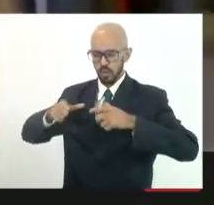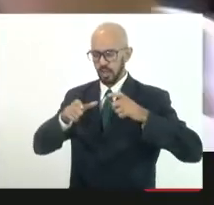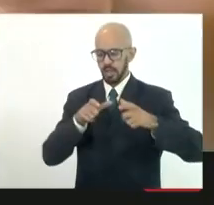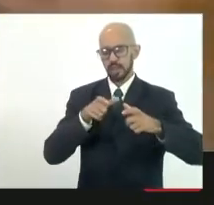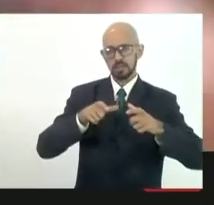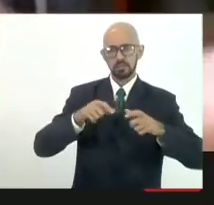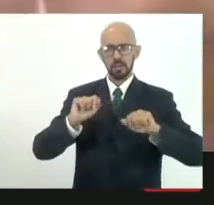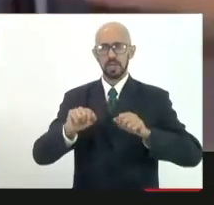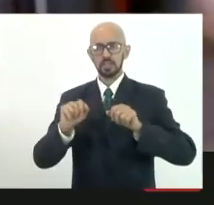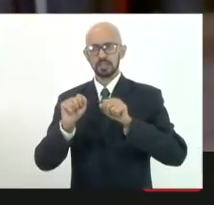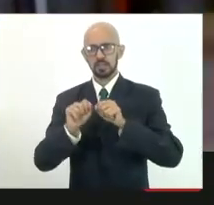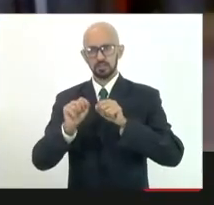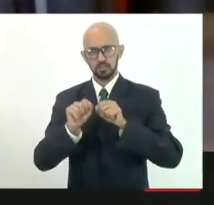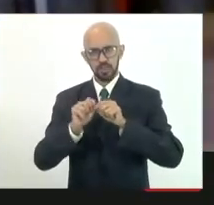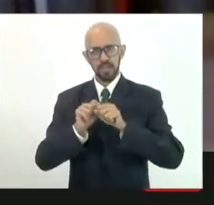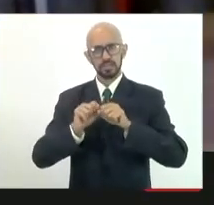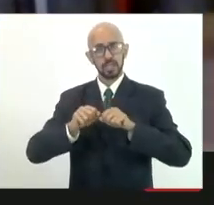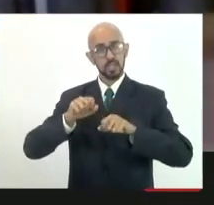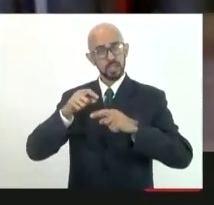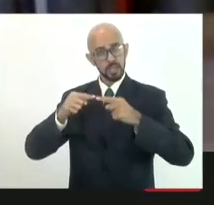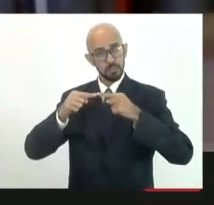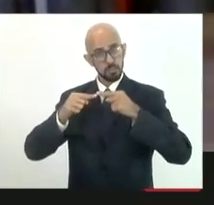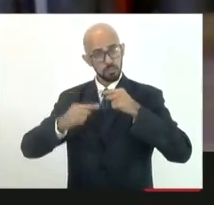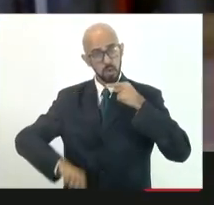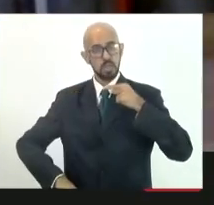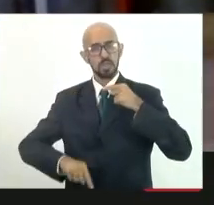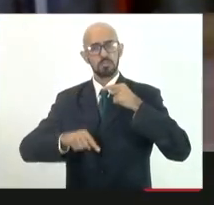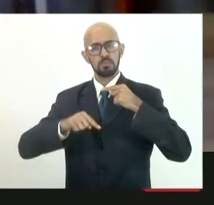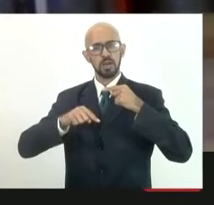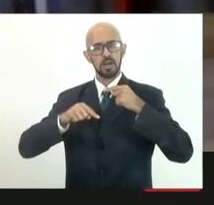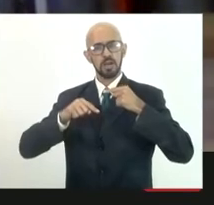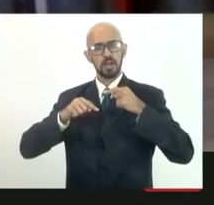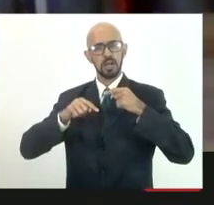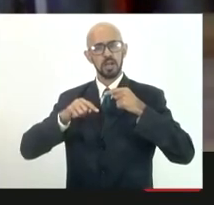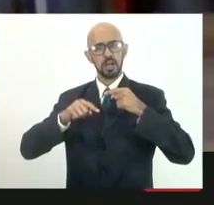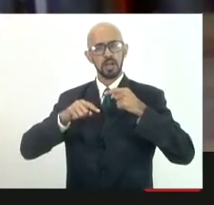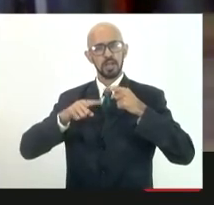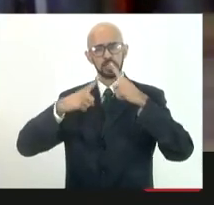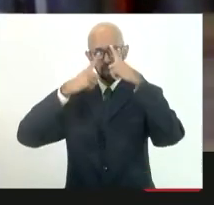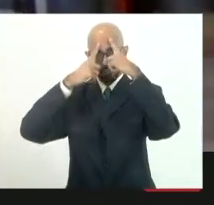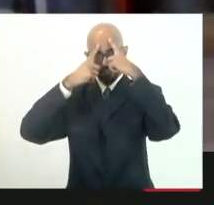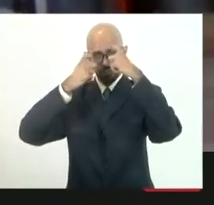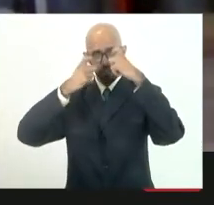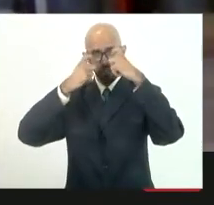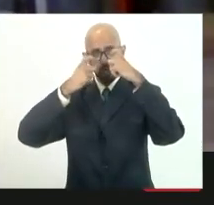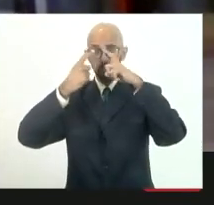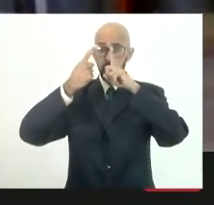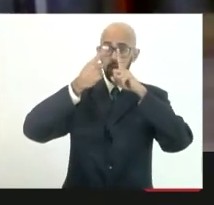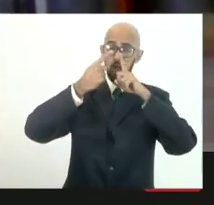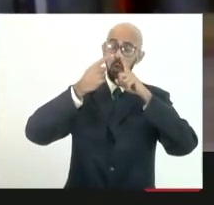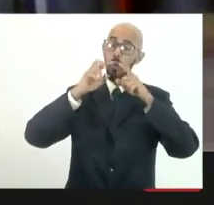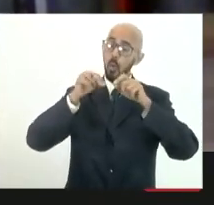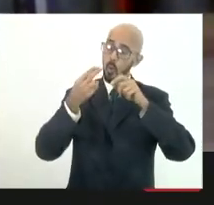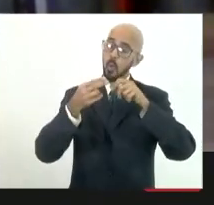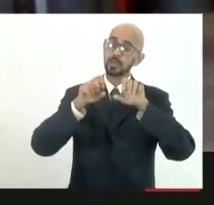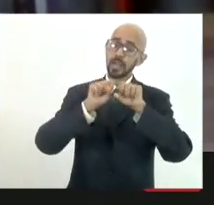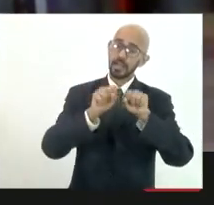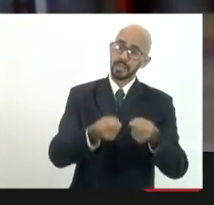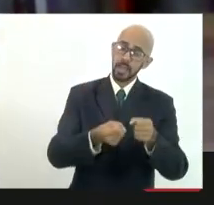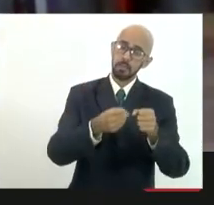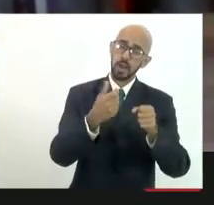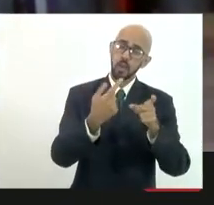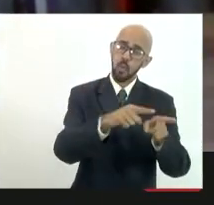se demonstre, se impeça, né, e se coíba a violação dessa lei. Então, eu acho que esse caminho é um